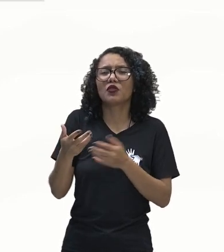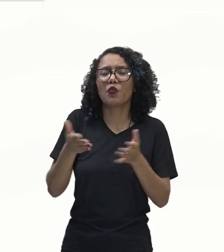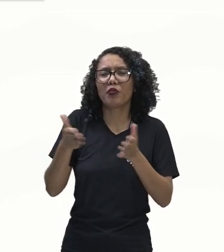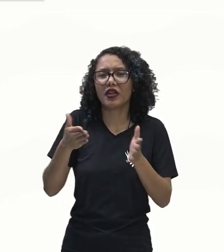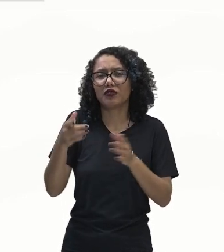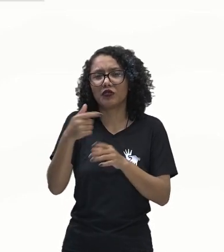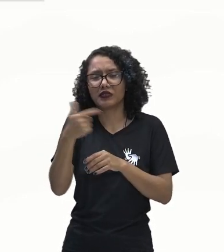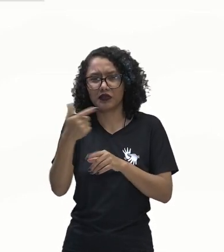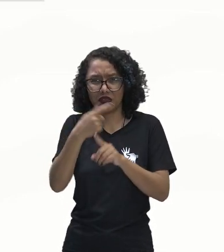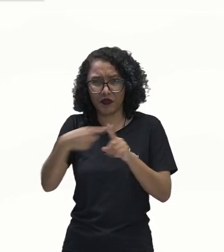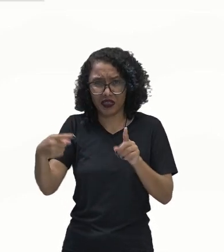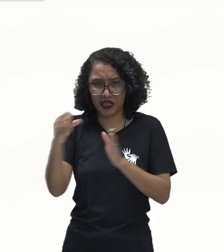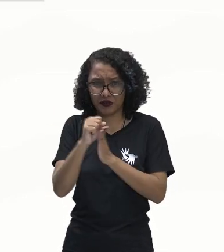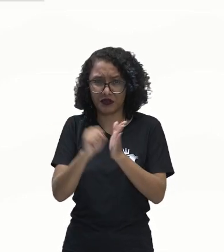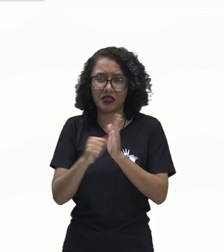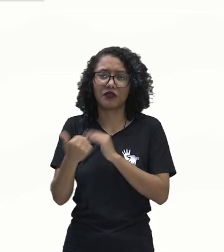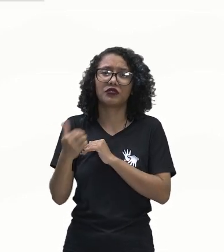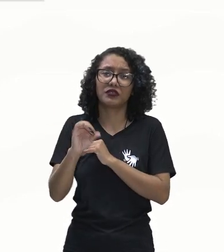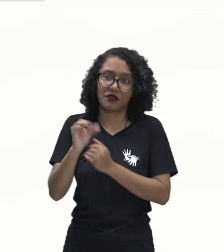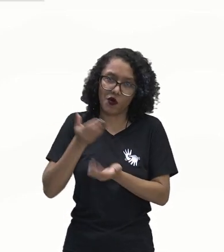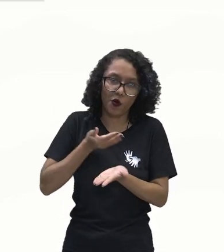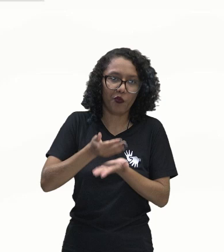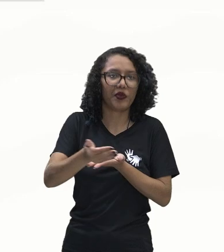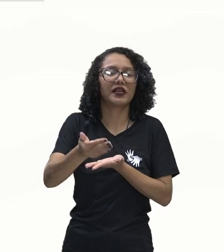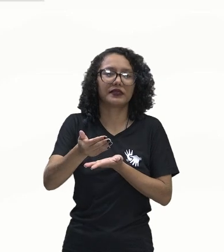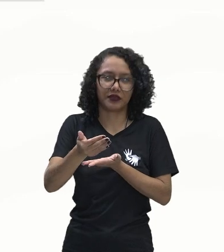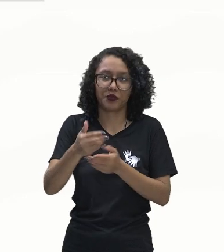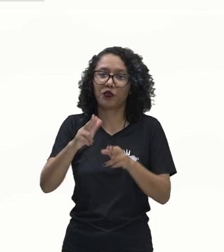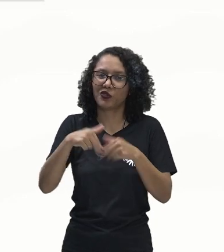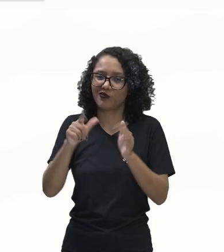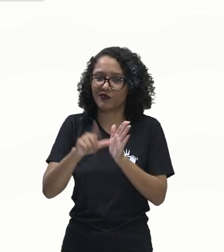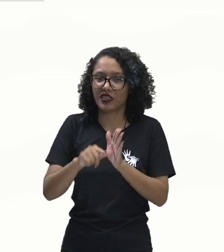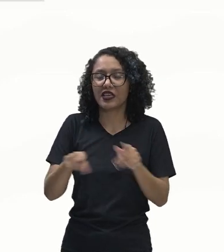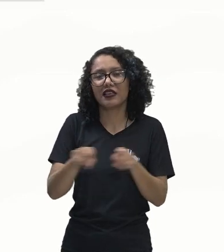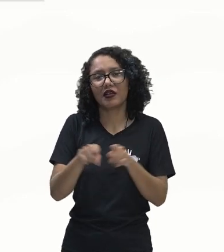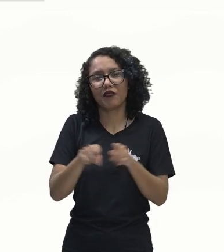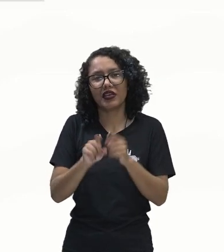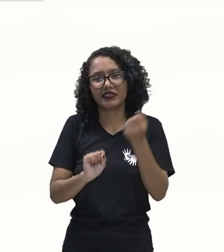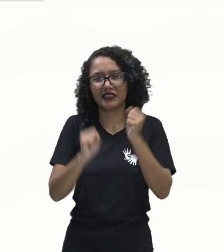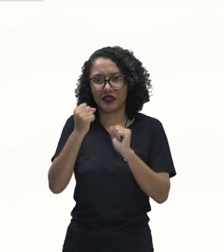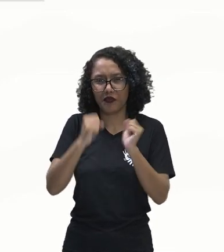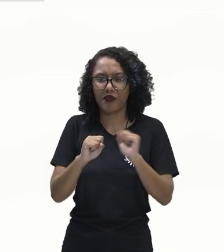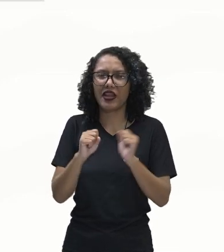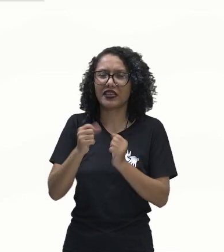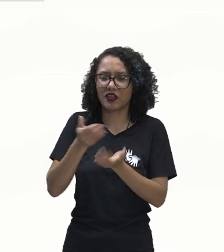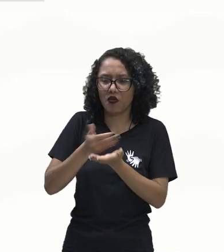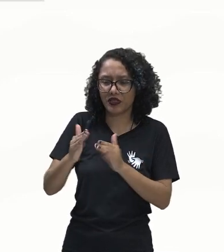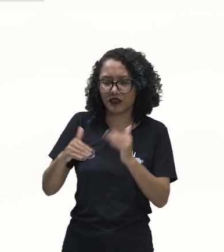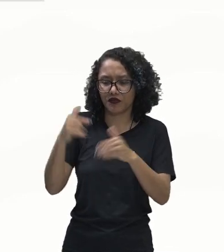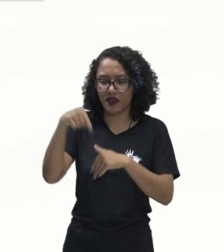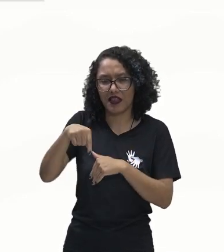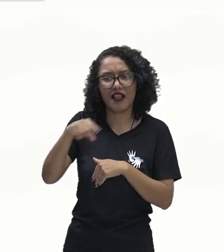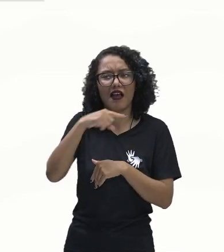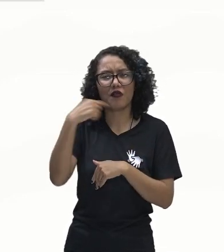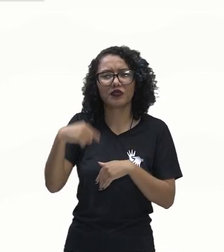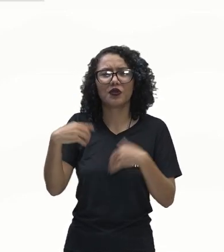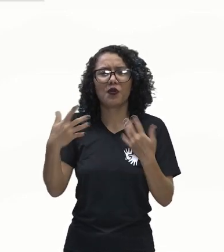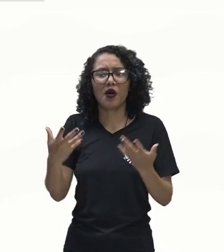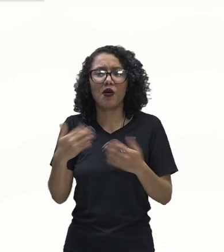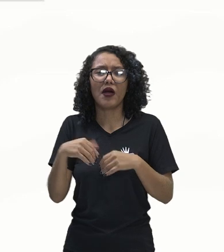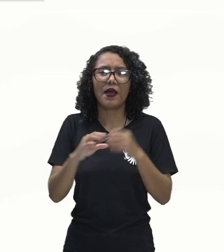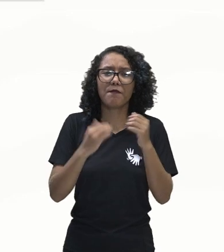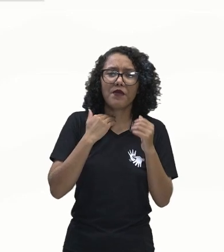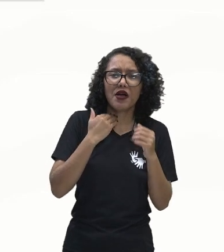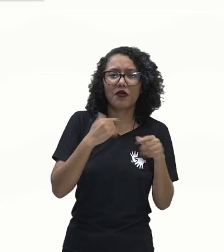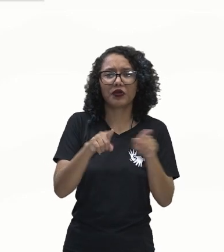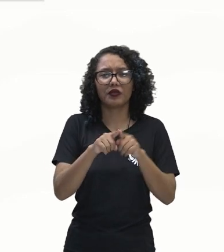século XIX. E essas indústrias que se instalam na Rússia são indústrias estrangeiras, são bancos